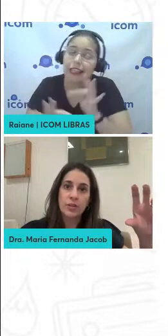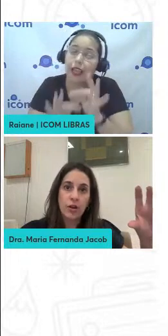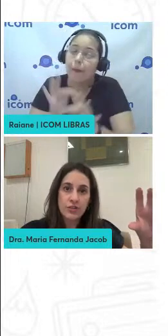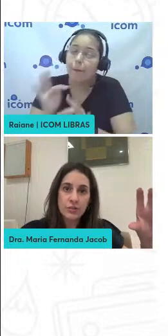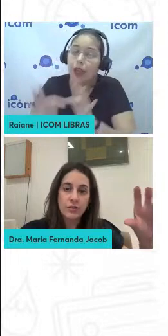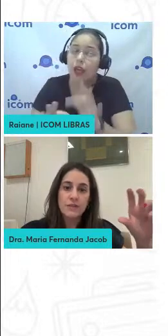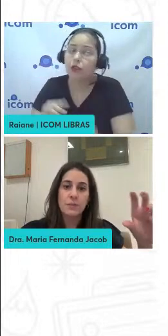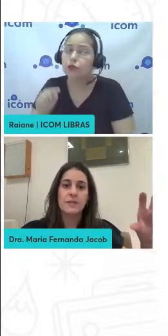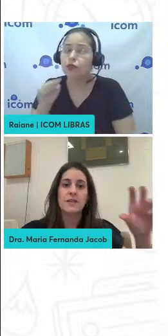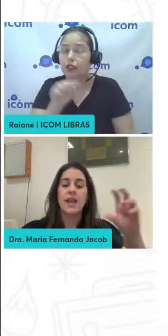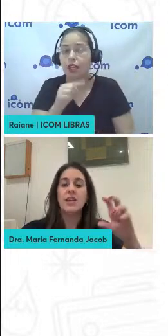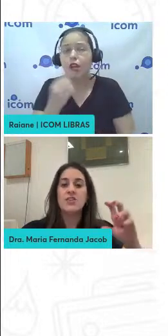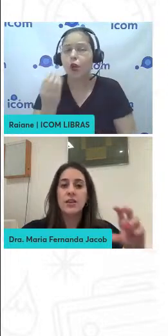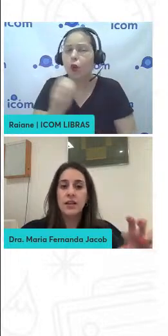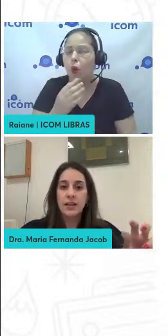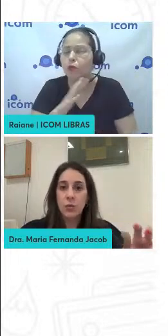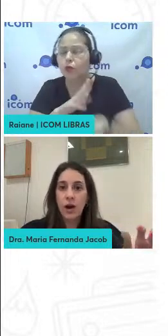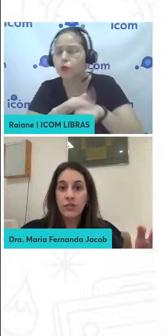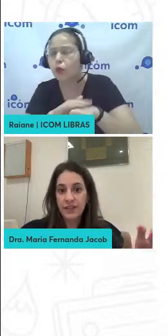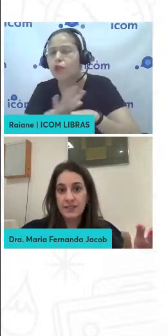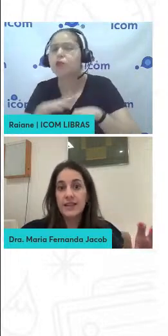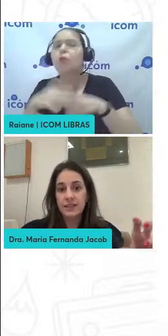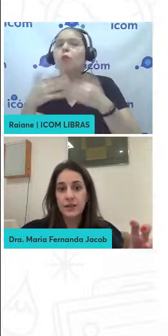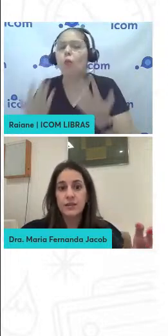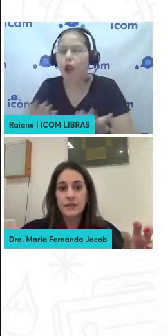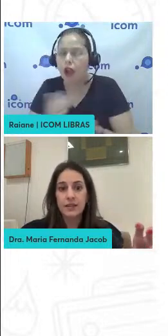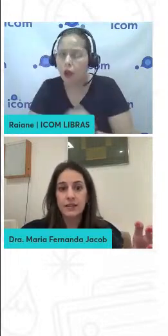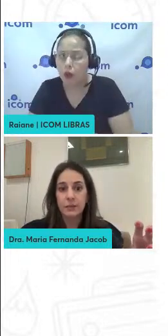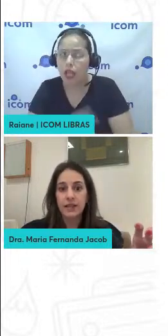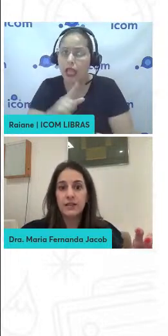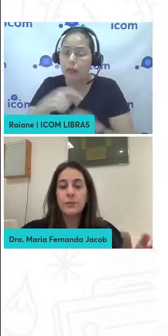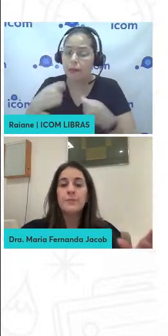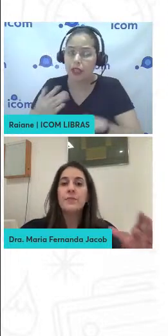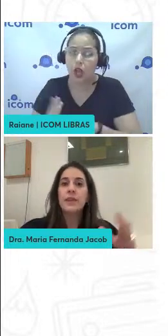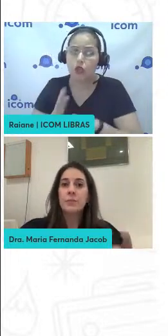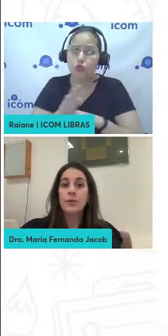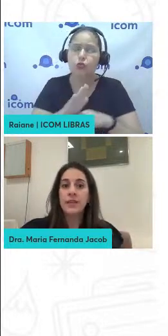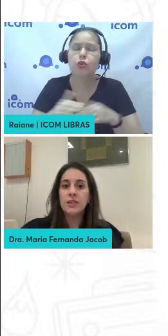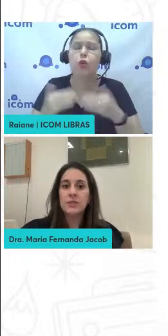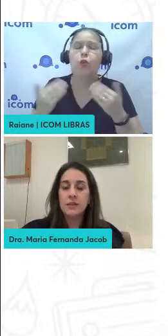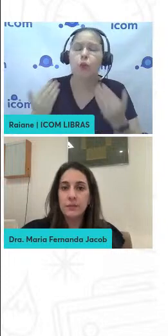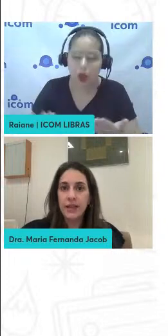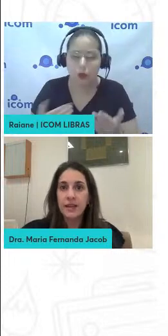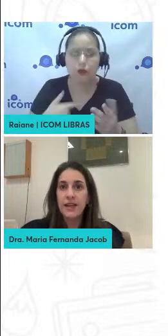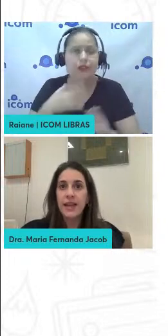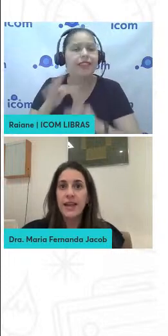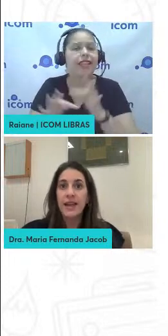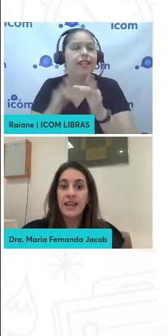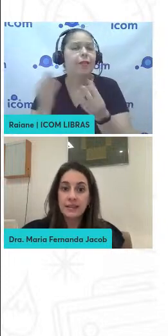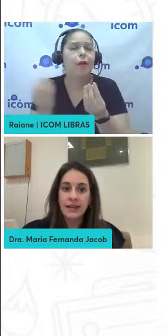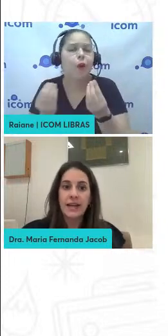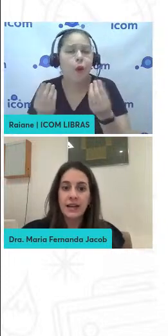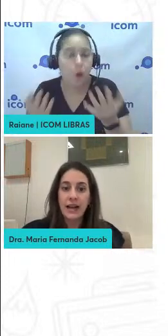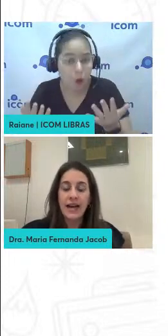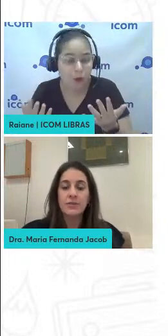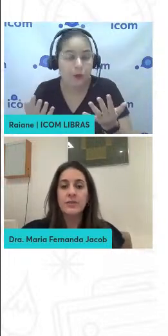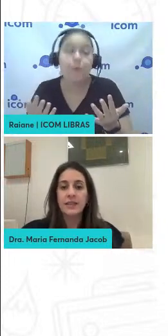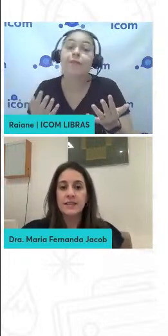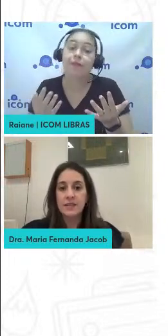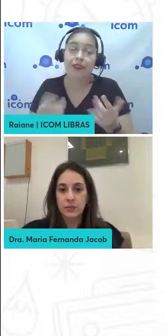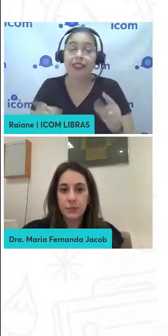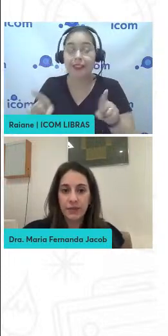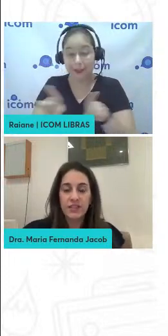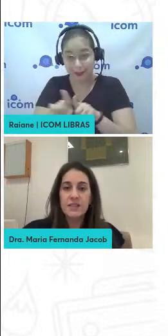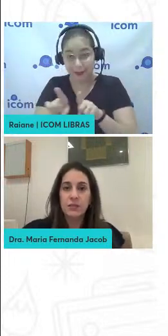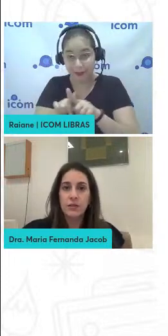o prognóstico desse paciente, qual vai ser, então, esse tratamento, e podendo também entrar, claro,